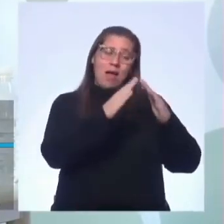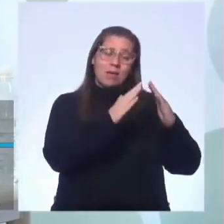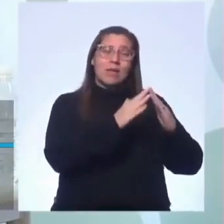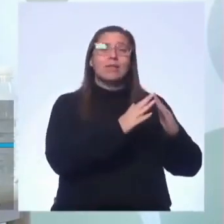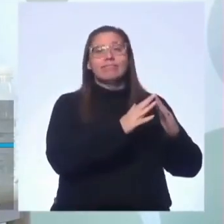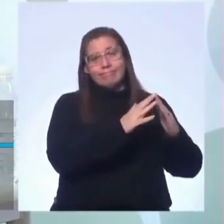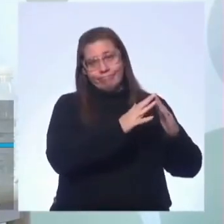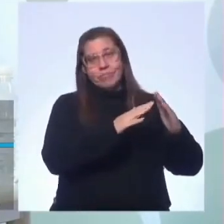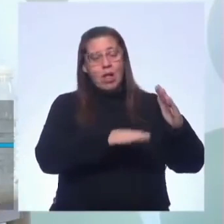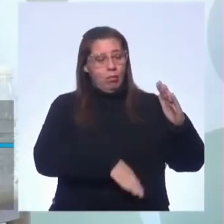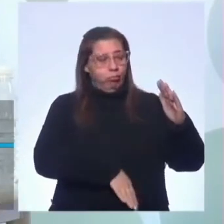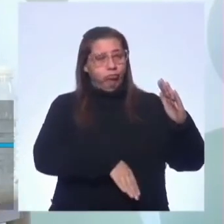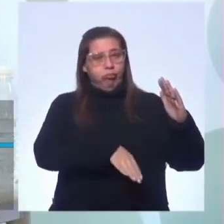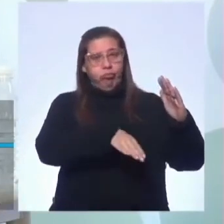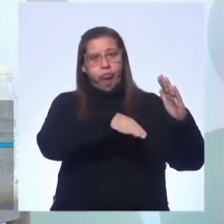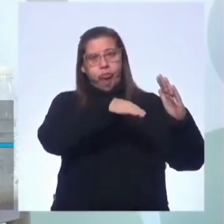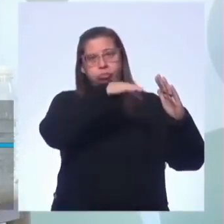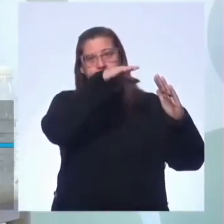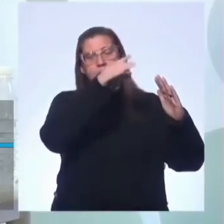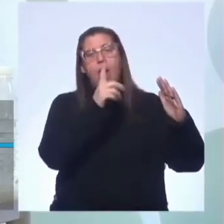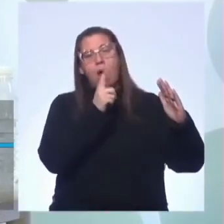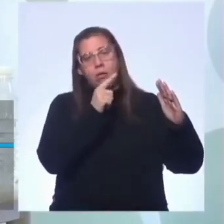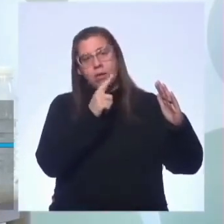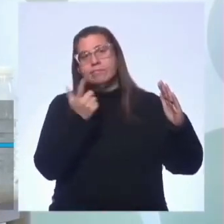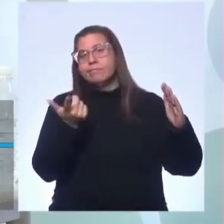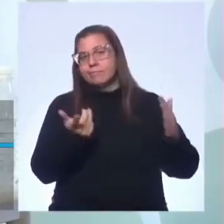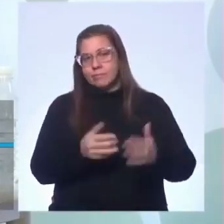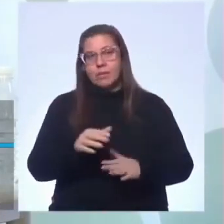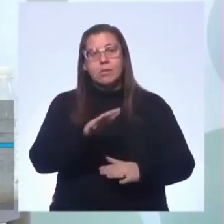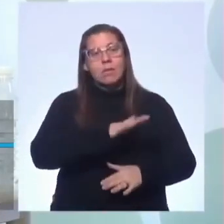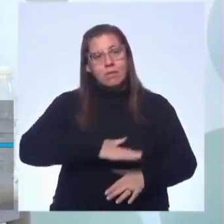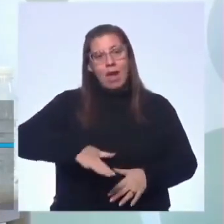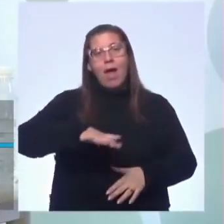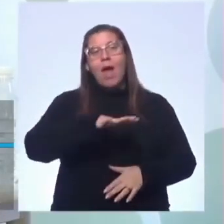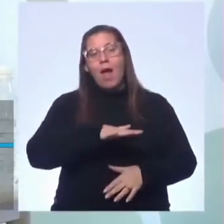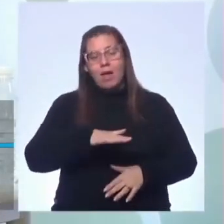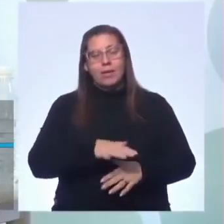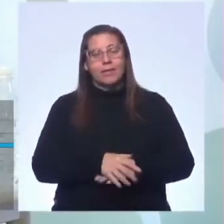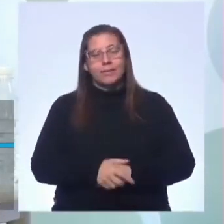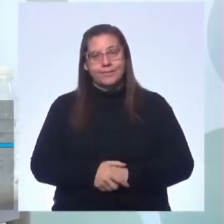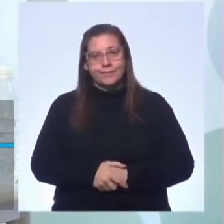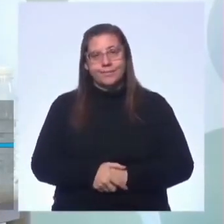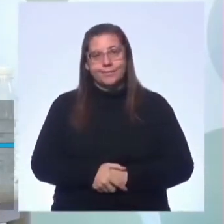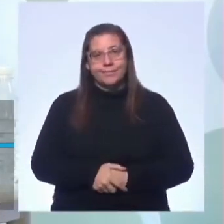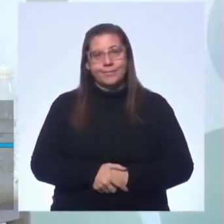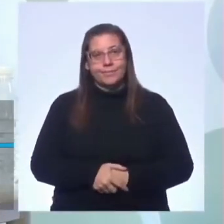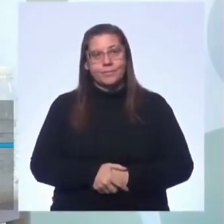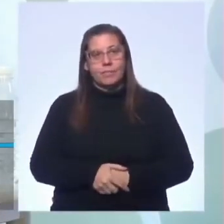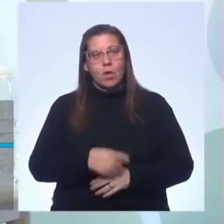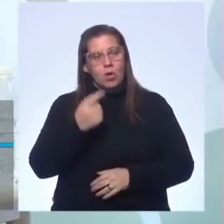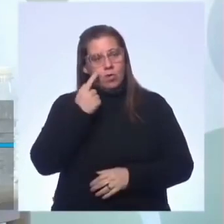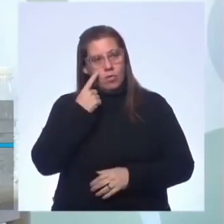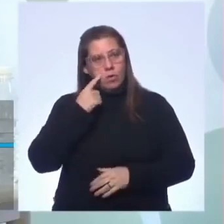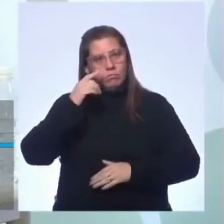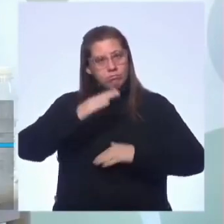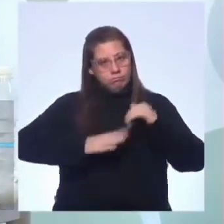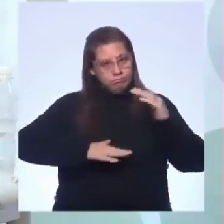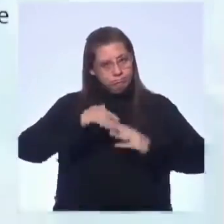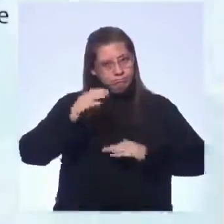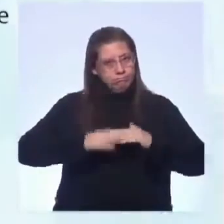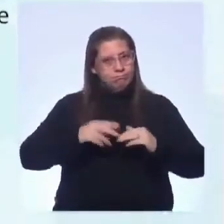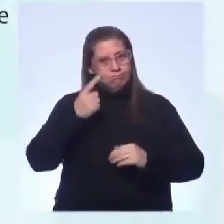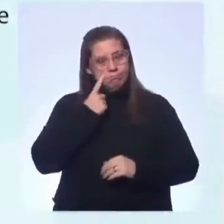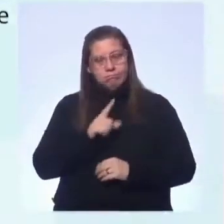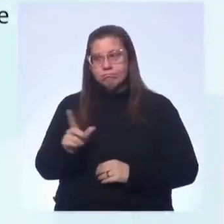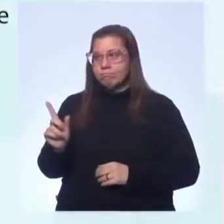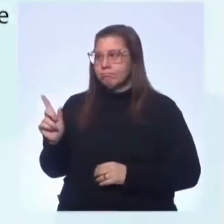sofrem maior, né, problemas aí nas cidades, principalmente nessas áreas alagadas, tá certo? Vamos lá para uma atividade? Então vamos lá,